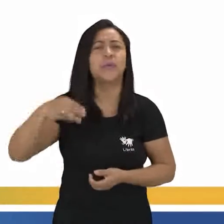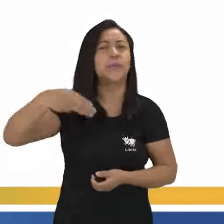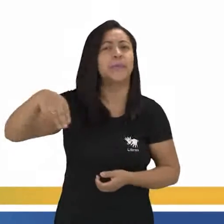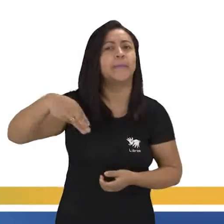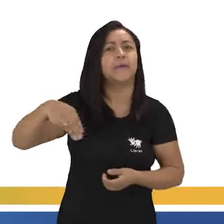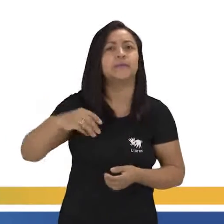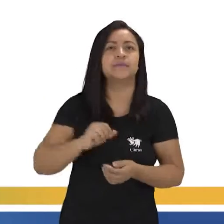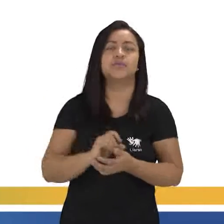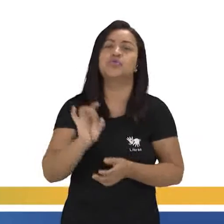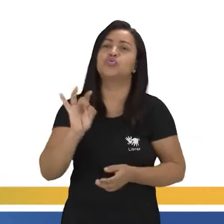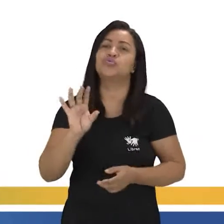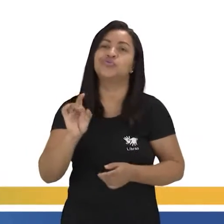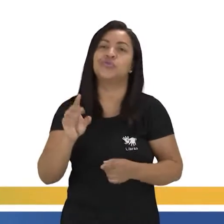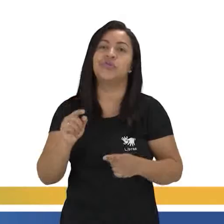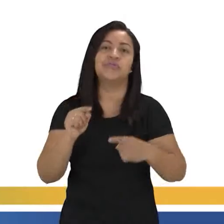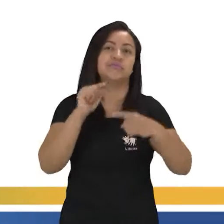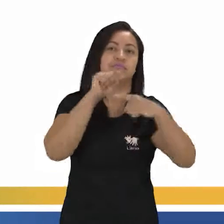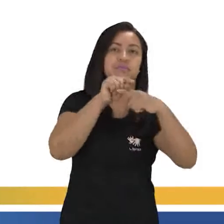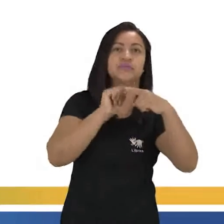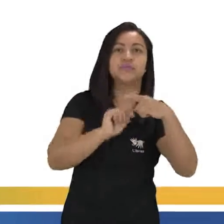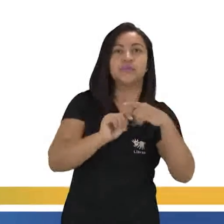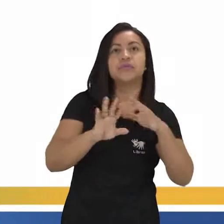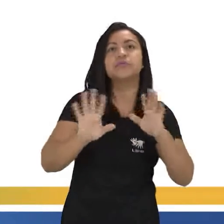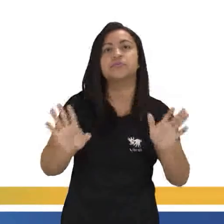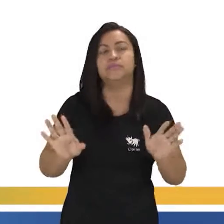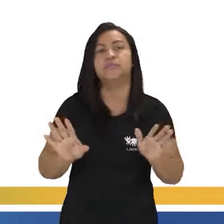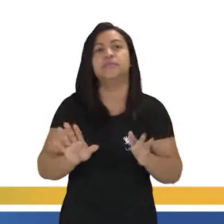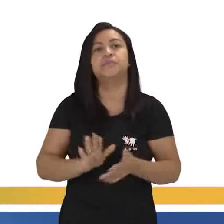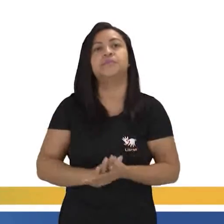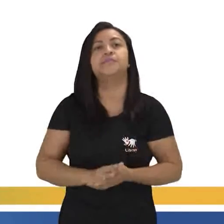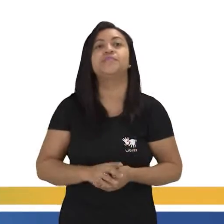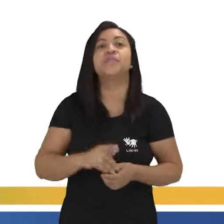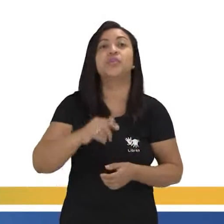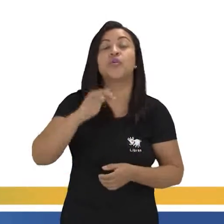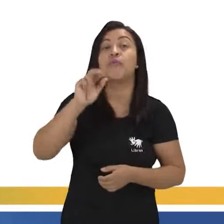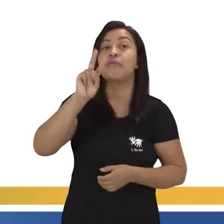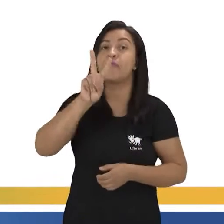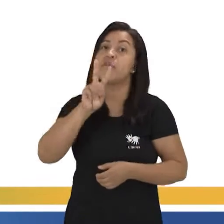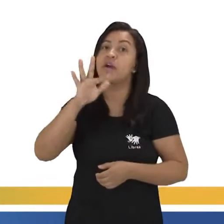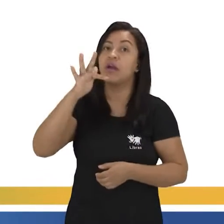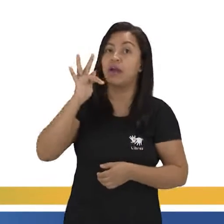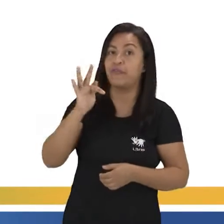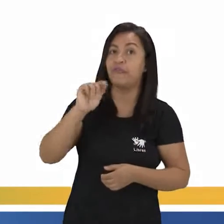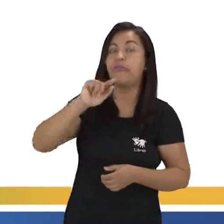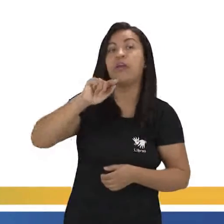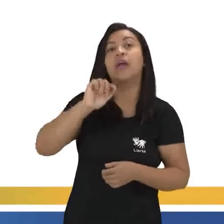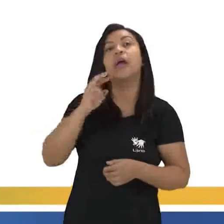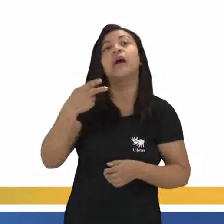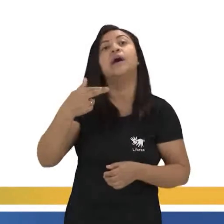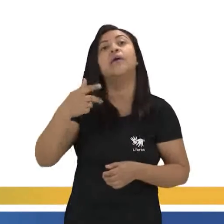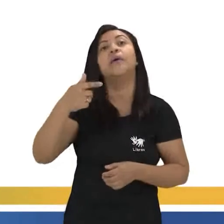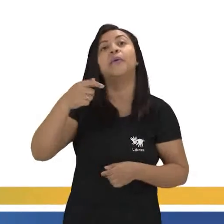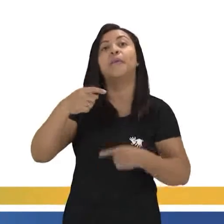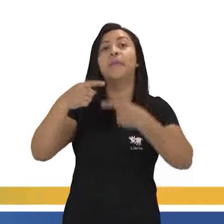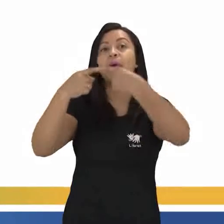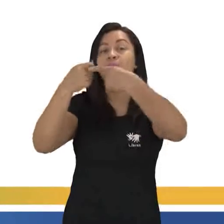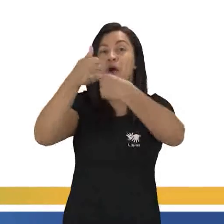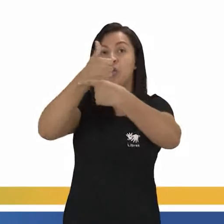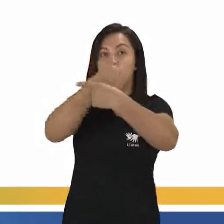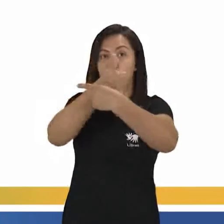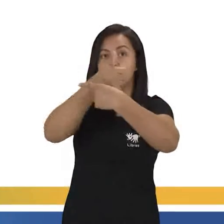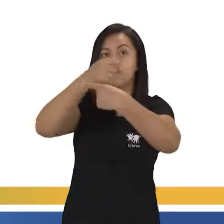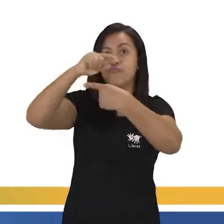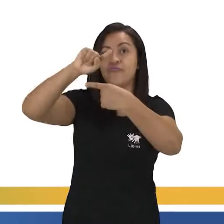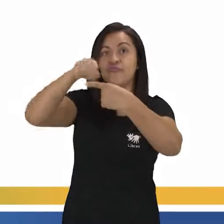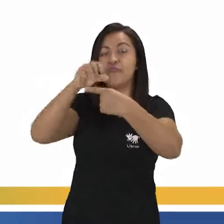e divisão dos termos. Então, 0,5 VF vai ser igual a 1,2 mais 0,75.